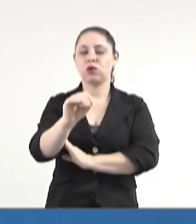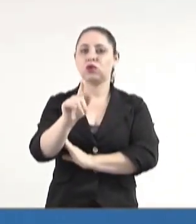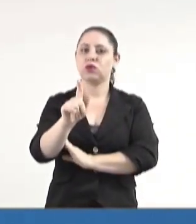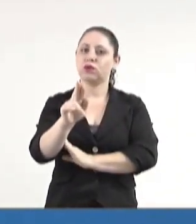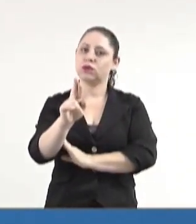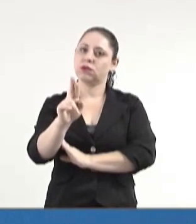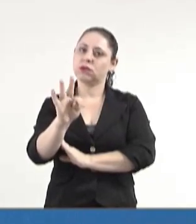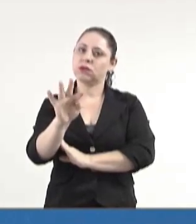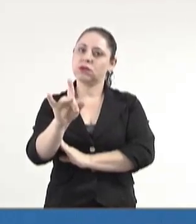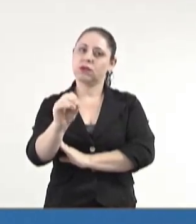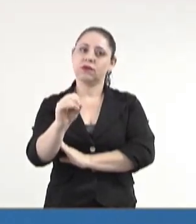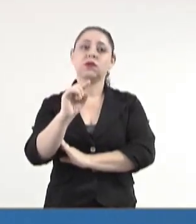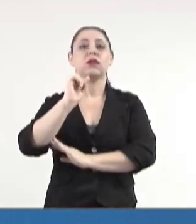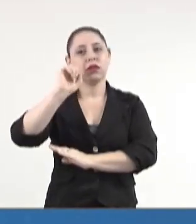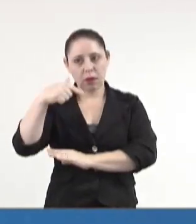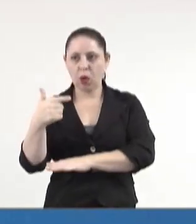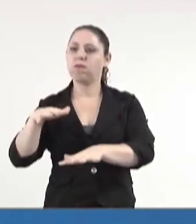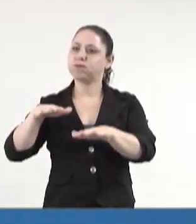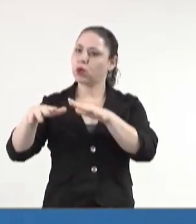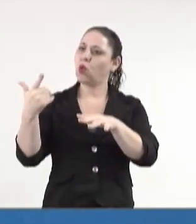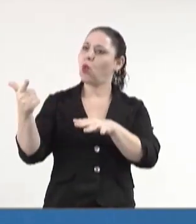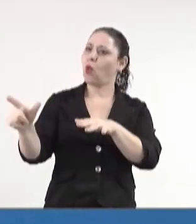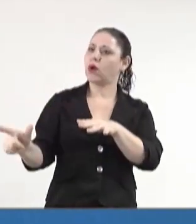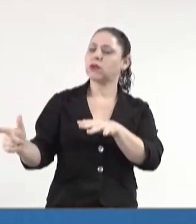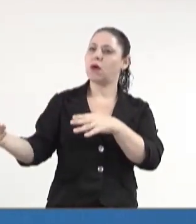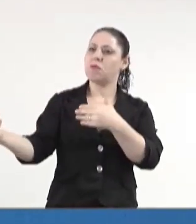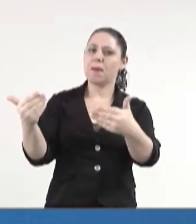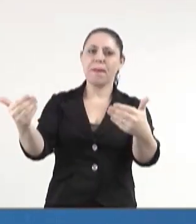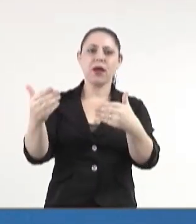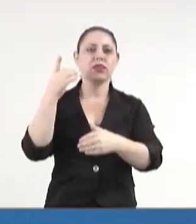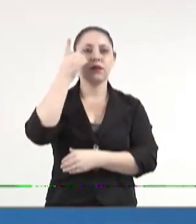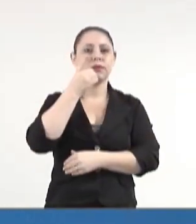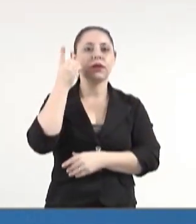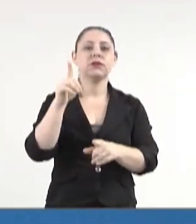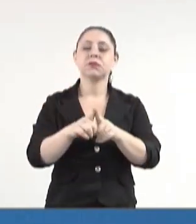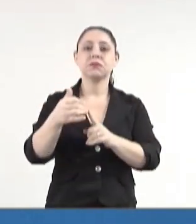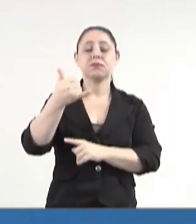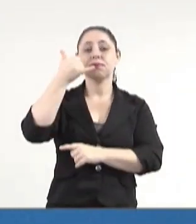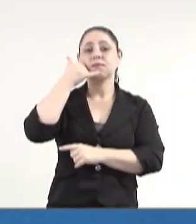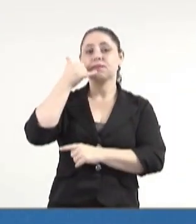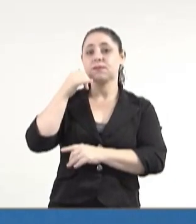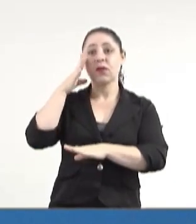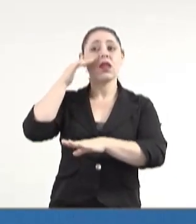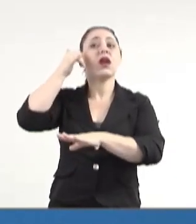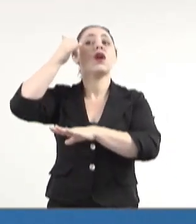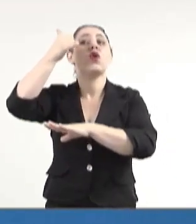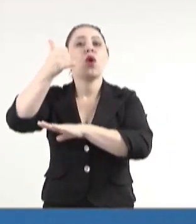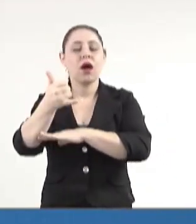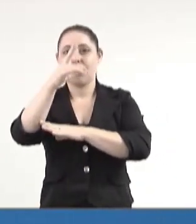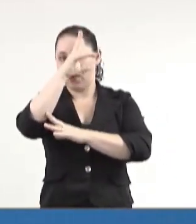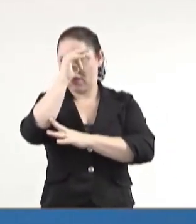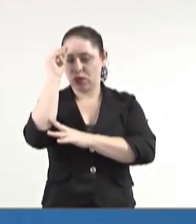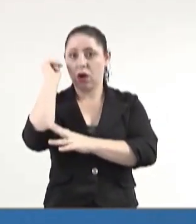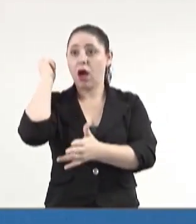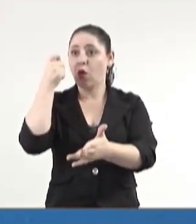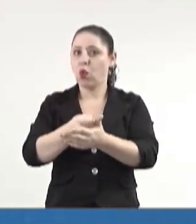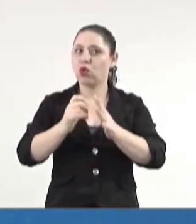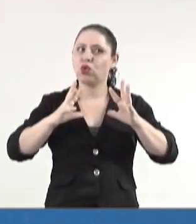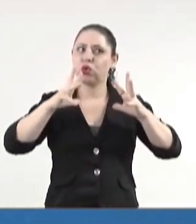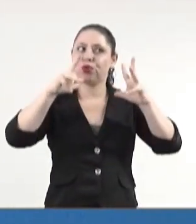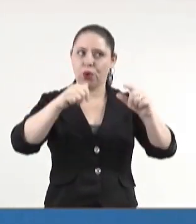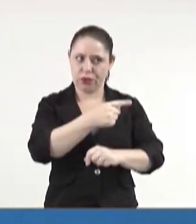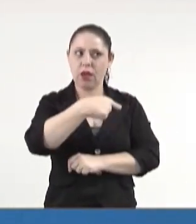que eu assumi o mandato, junto com o deputado Pedro Kemp, uma audiência pública no qual nós debatemos, discutimos a Lei